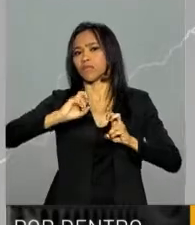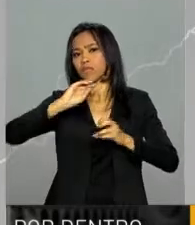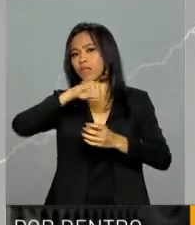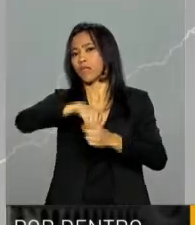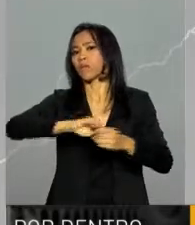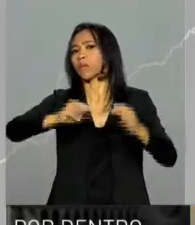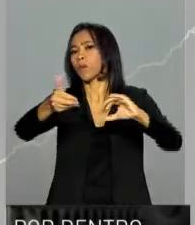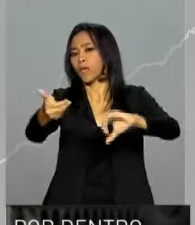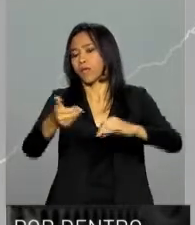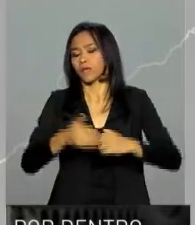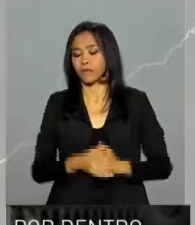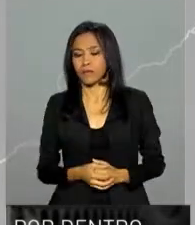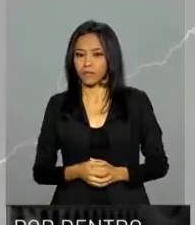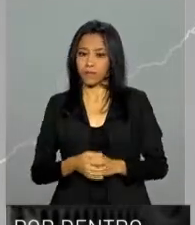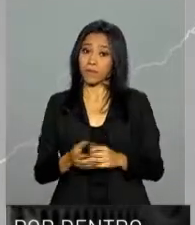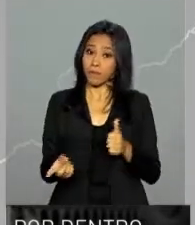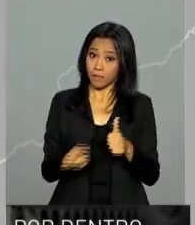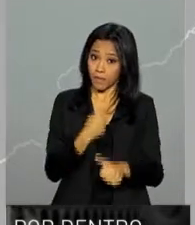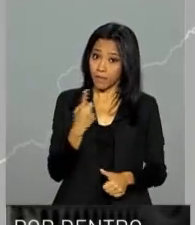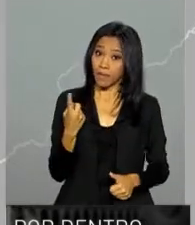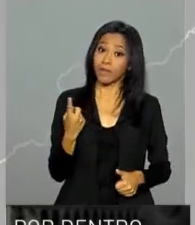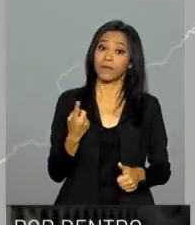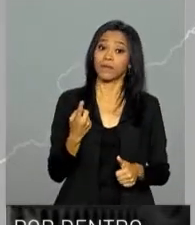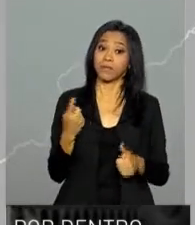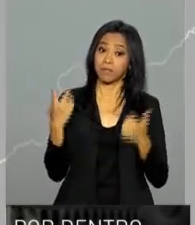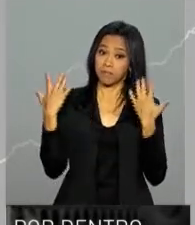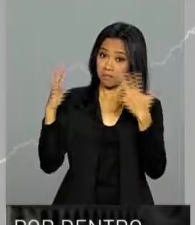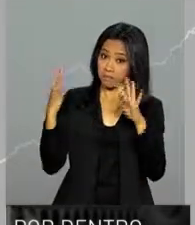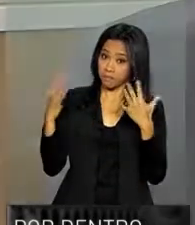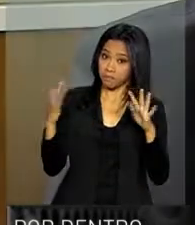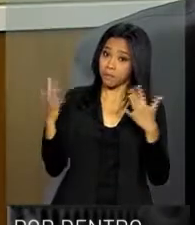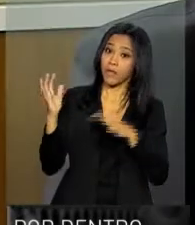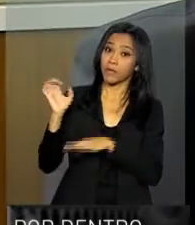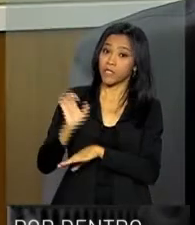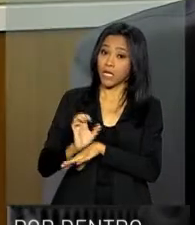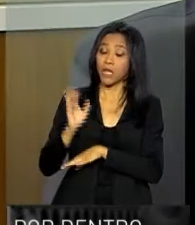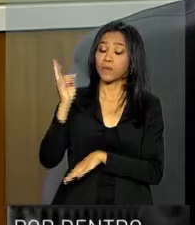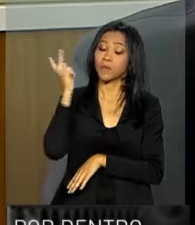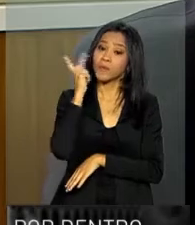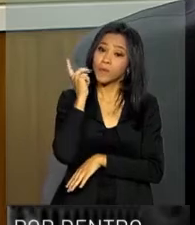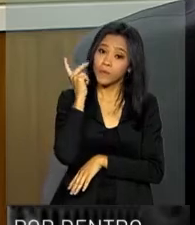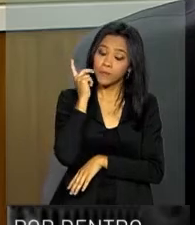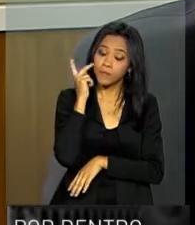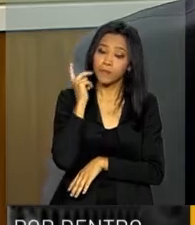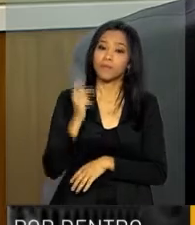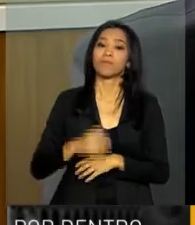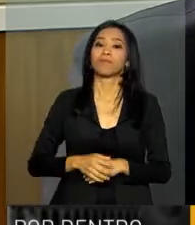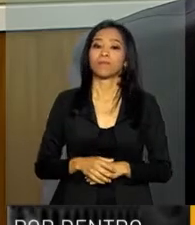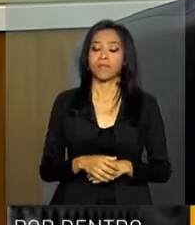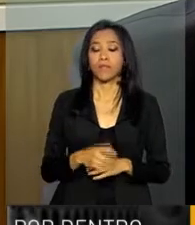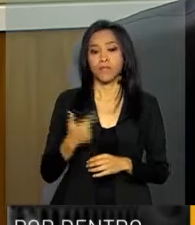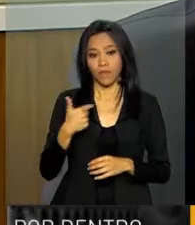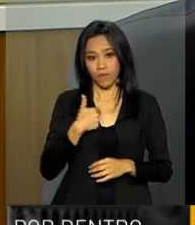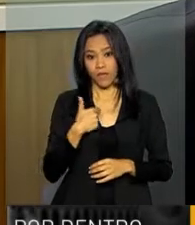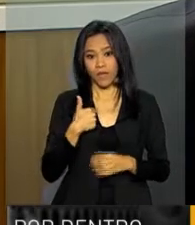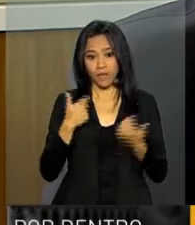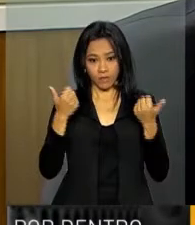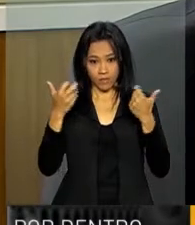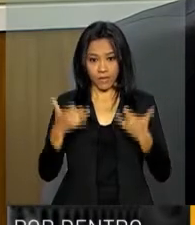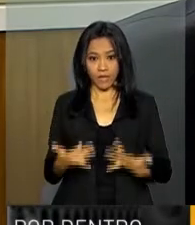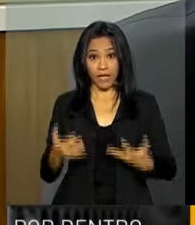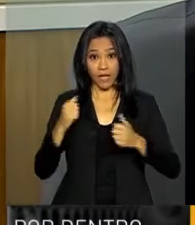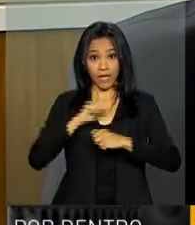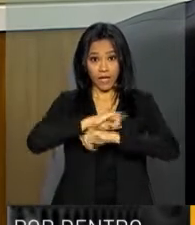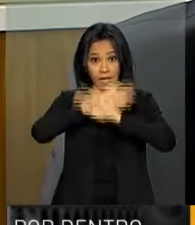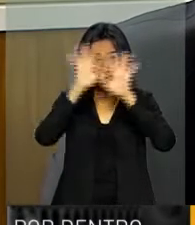primeiro parabenizando o estado do ceará e aqui eu quero pontuar muito claramente o